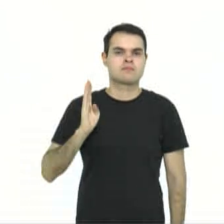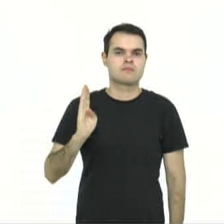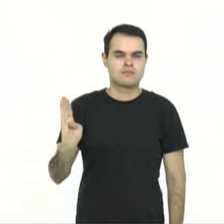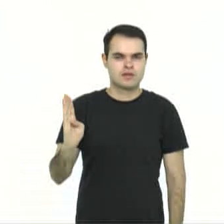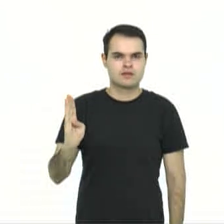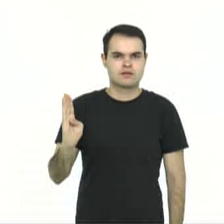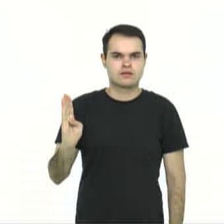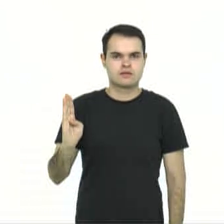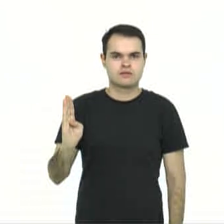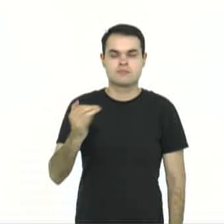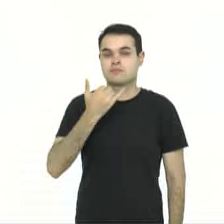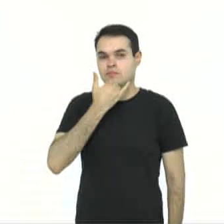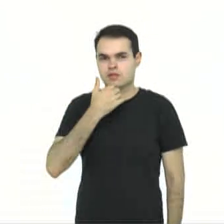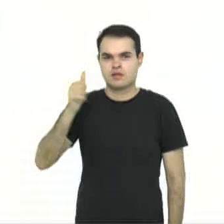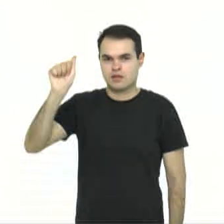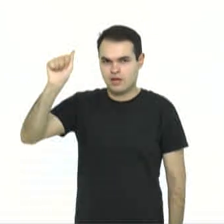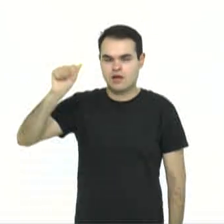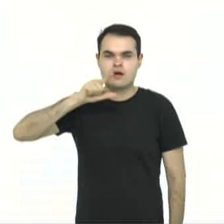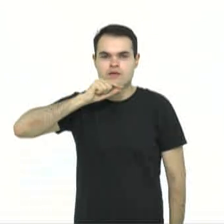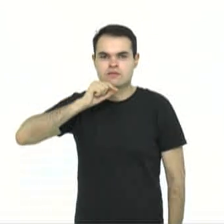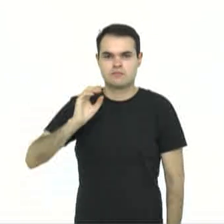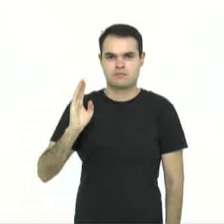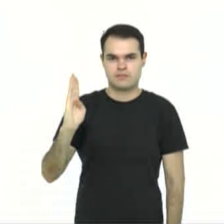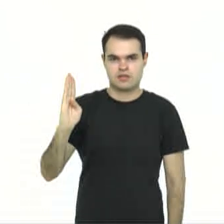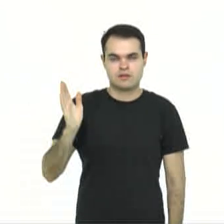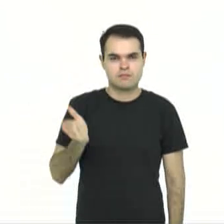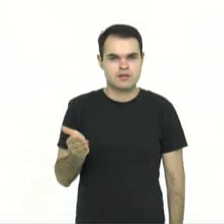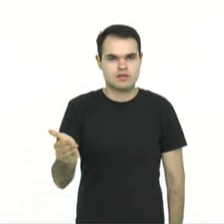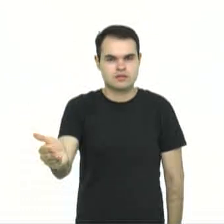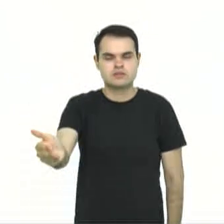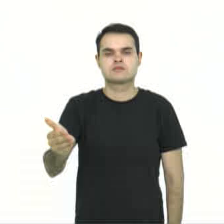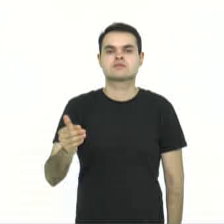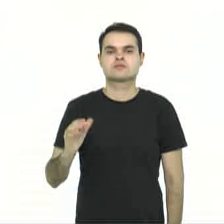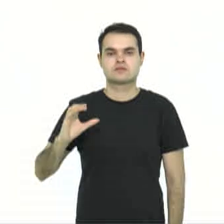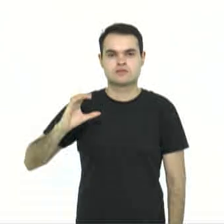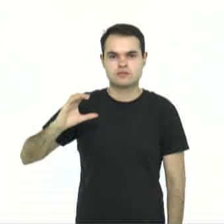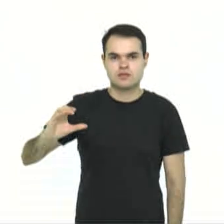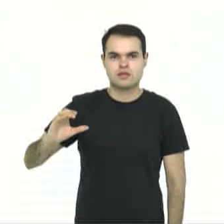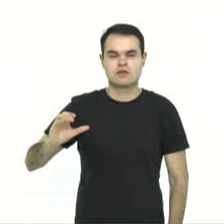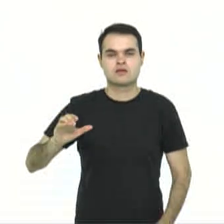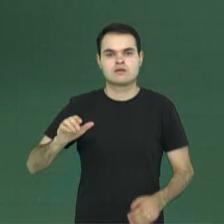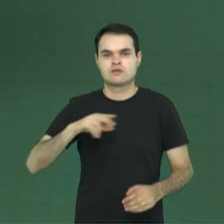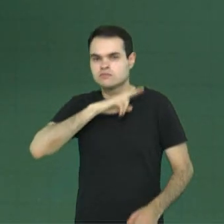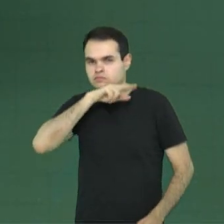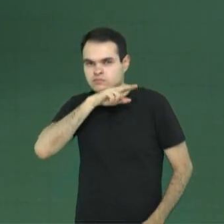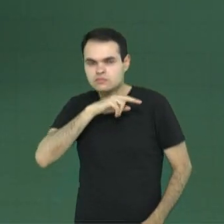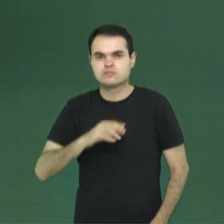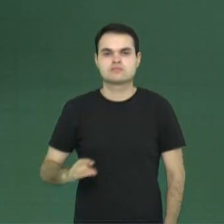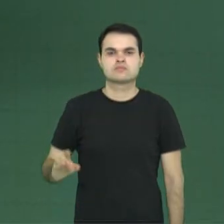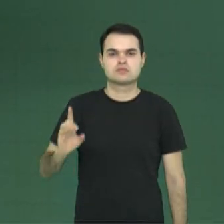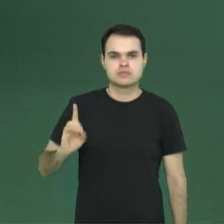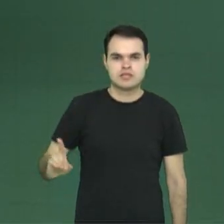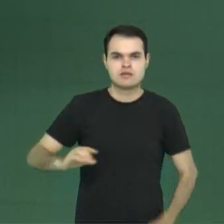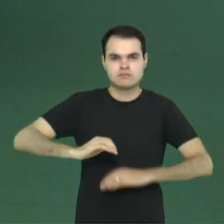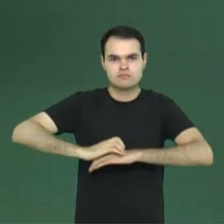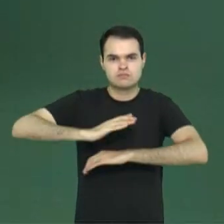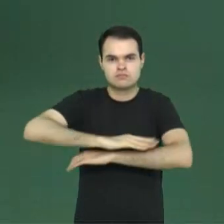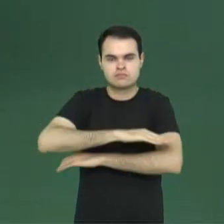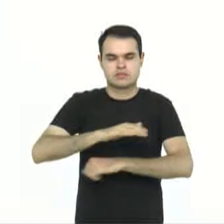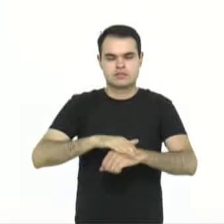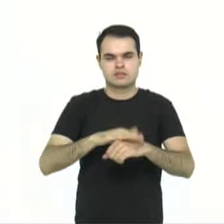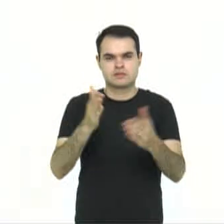B, perdão, alternativa A, aves; alternativa B, peixes; alternativa C, répteis; ou alternativa D, anfíbios.